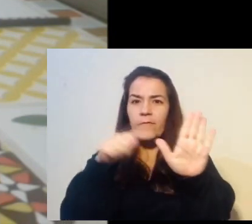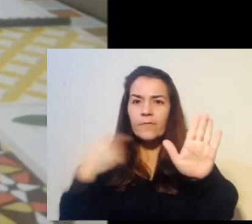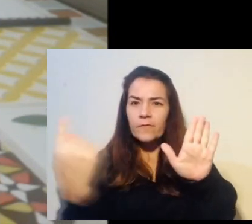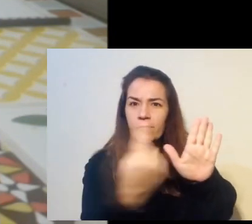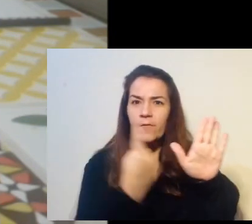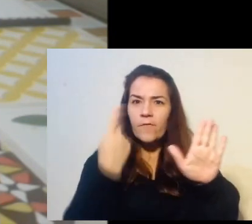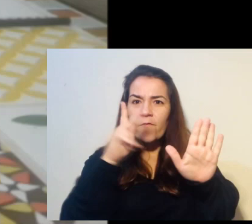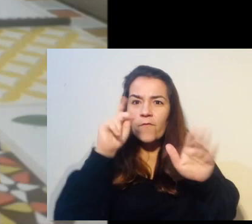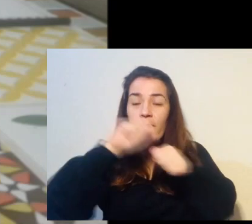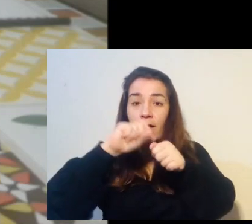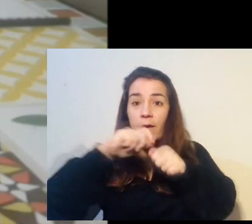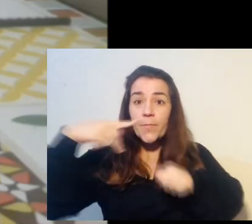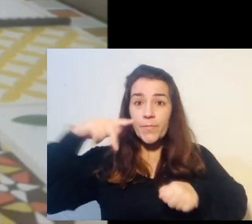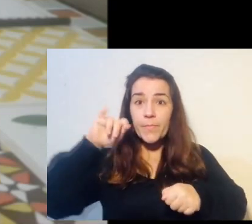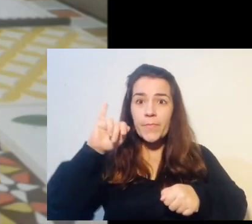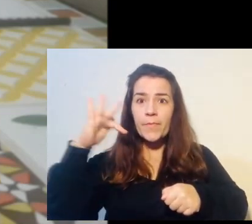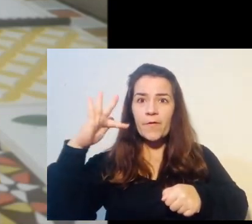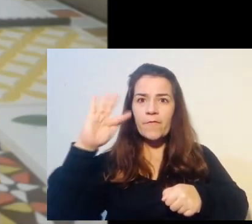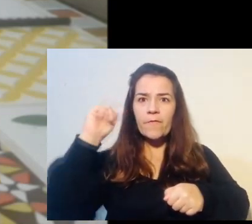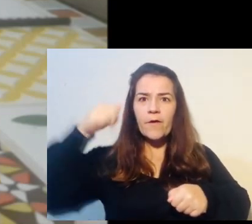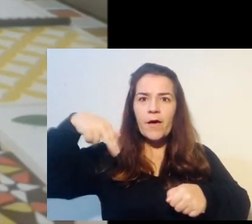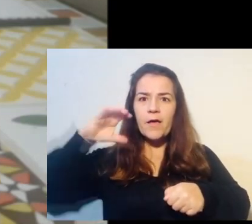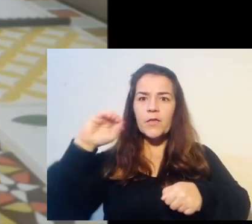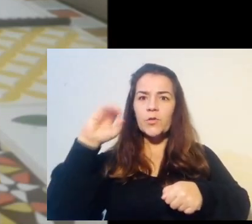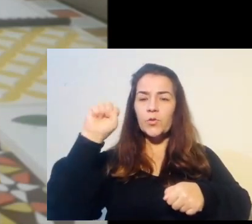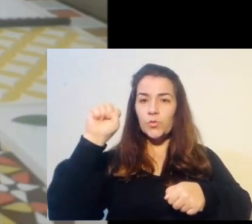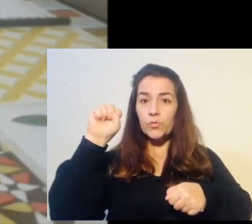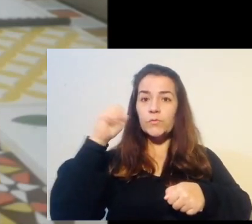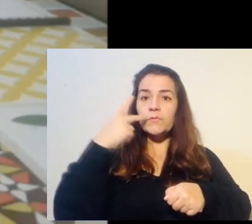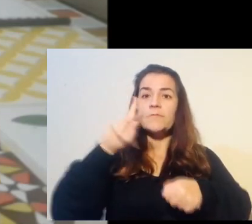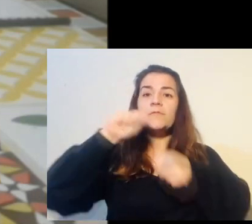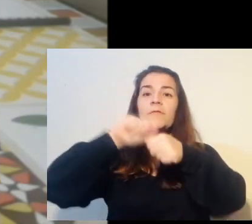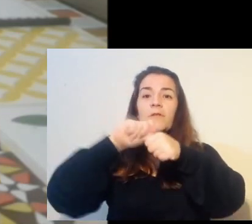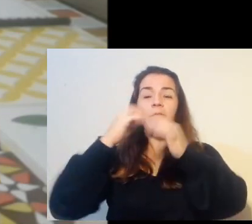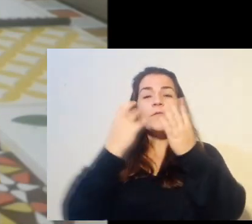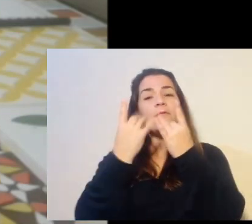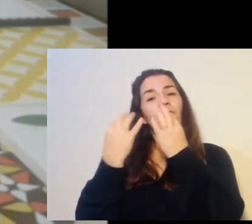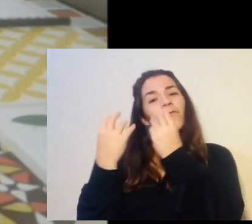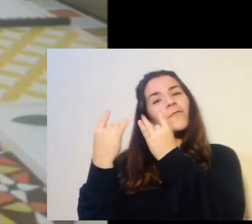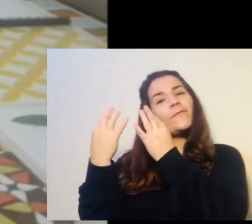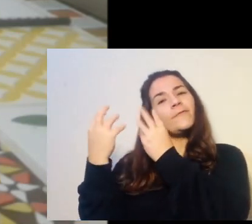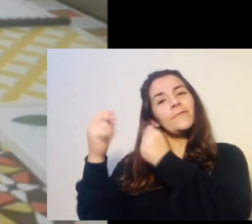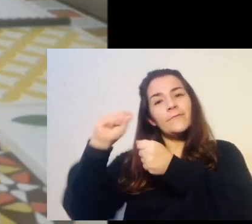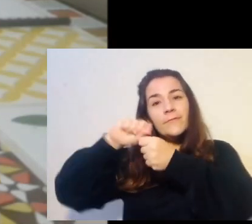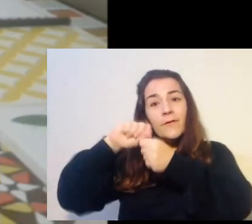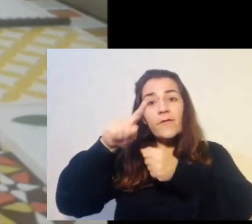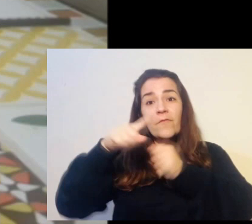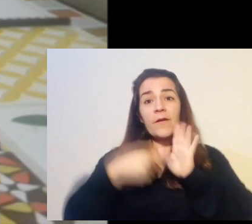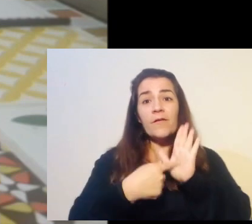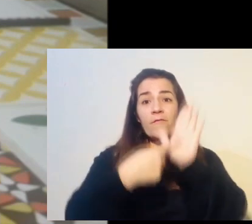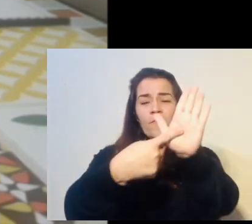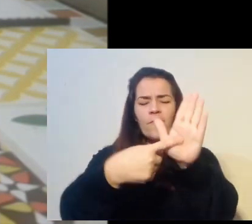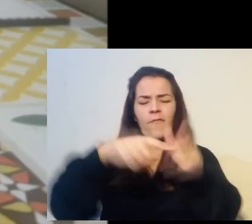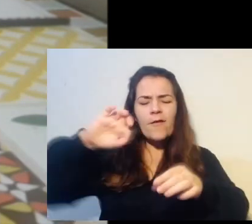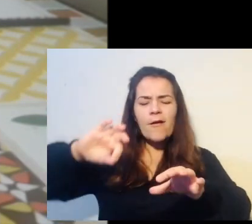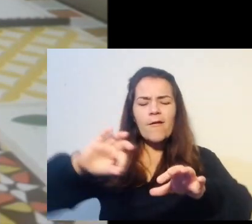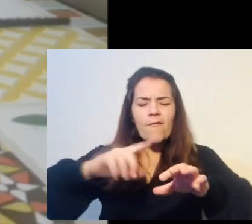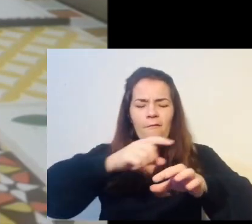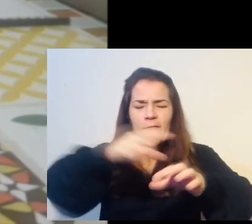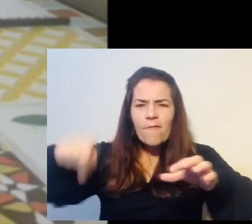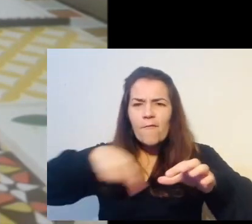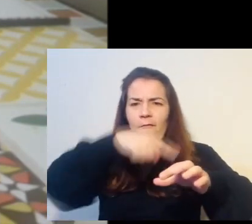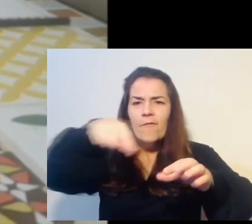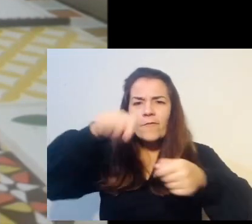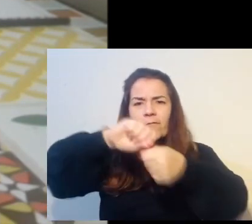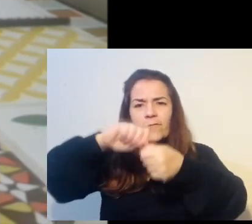para vocês que os pífanos, né? No caso aqui eu tenho alguns pífanos, outras flautas, mas essa flauta que a gente vai construir, que é inspirada